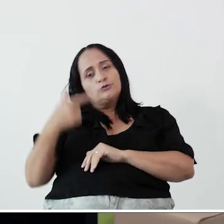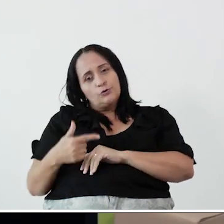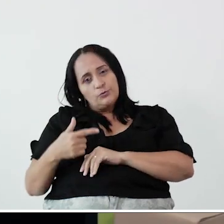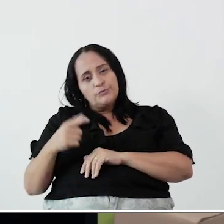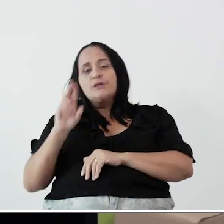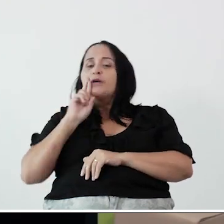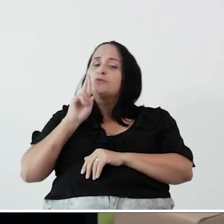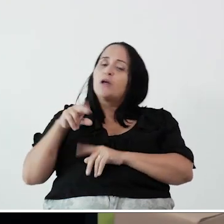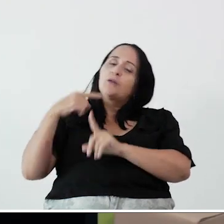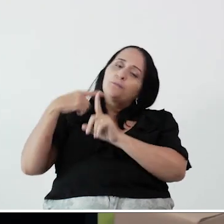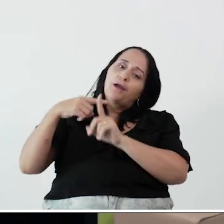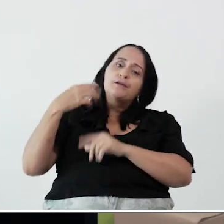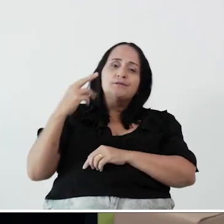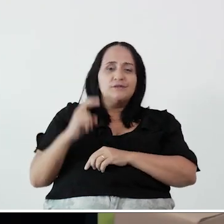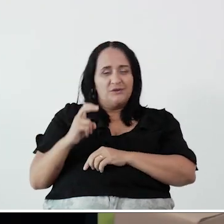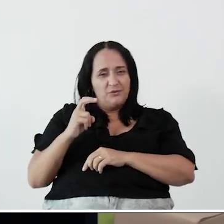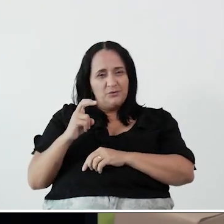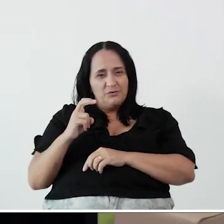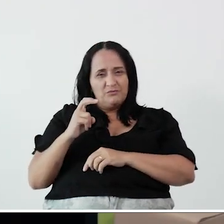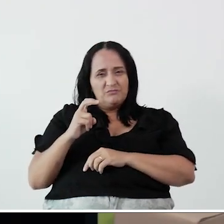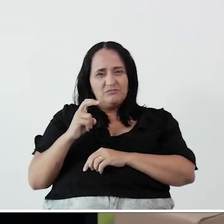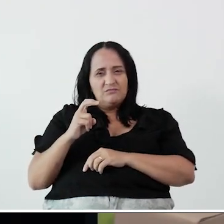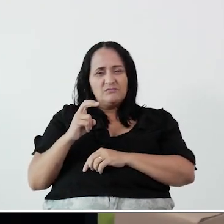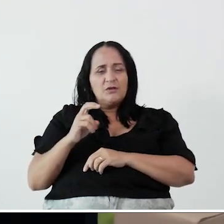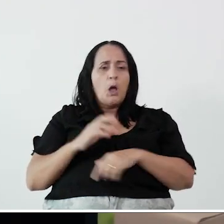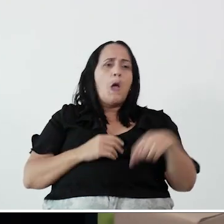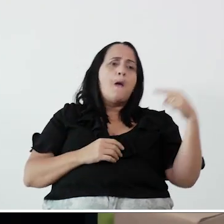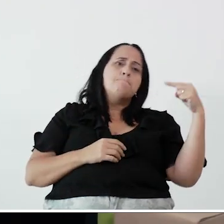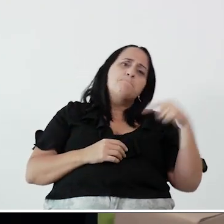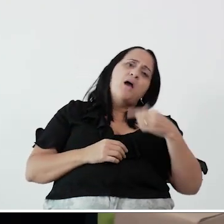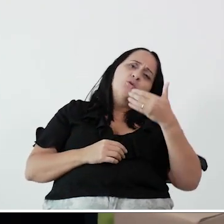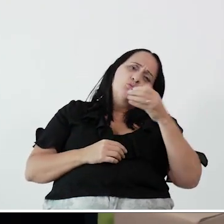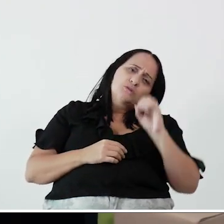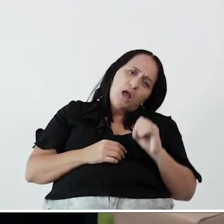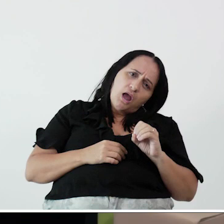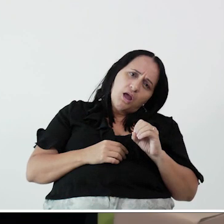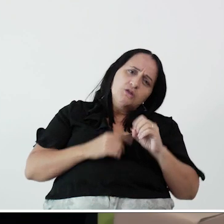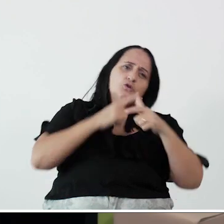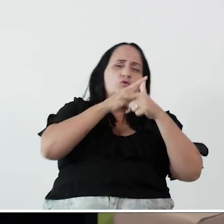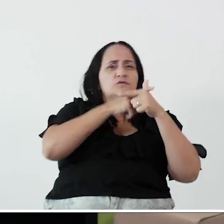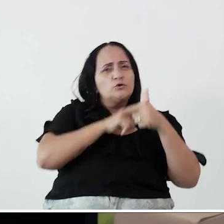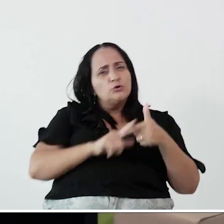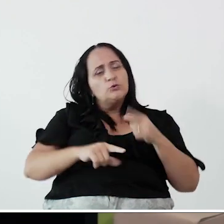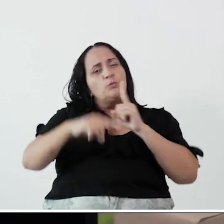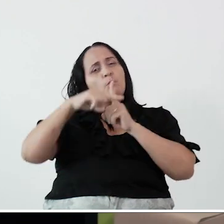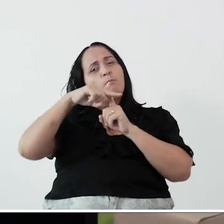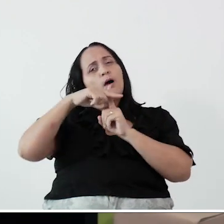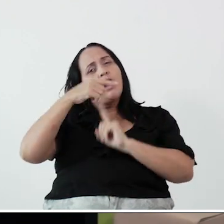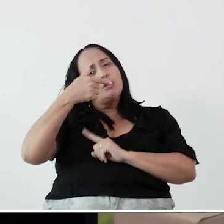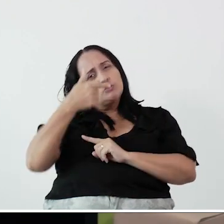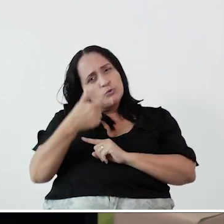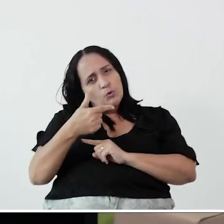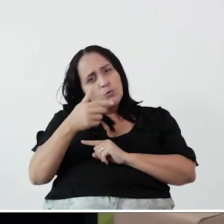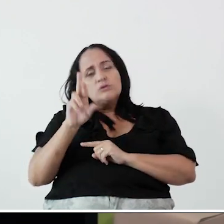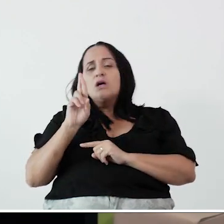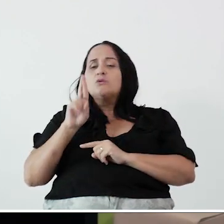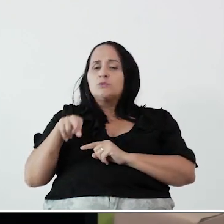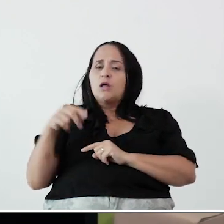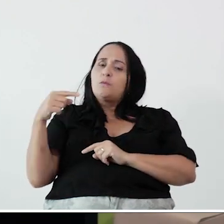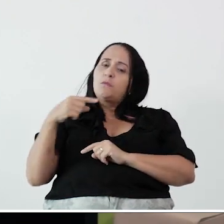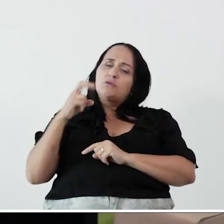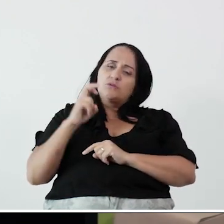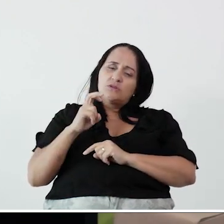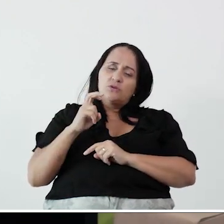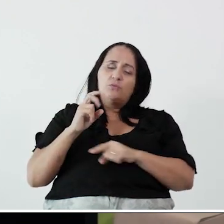mais 5. Menos 10 dividido por mais 2, resultado menos